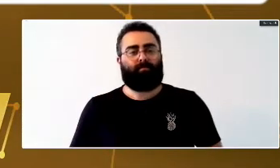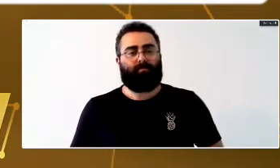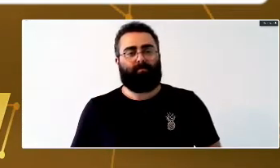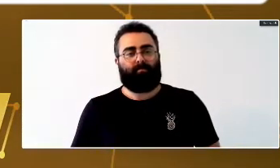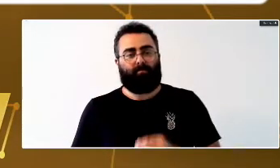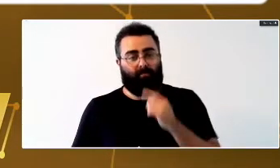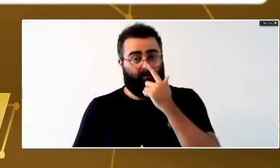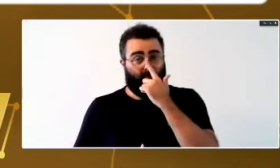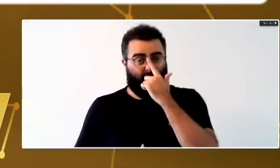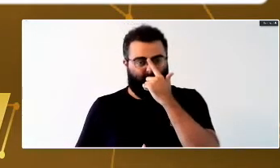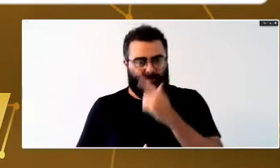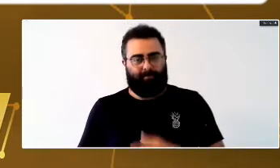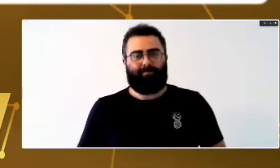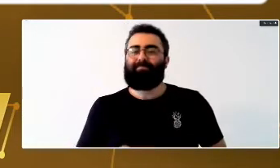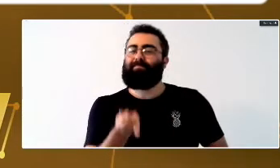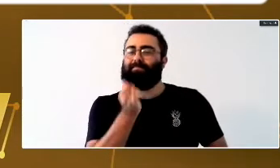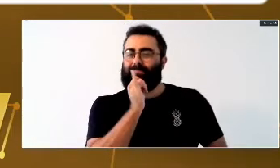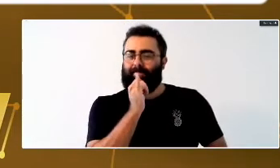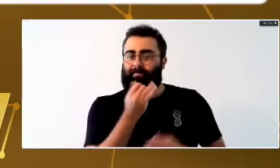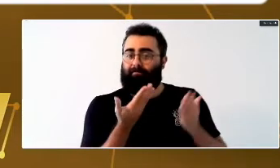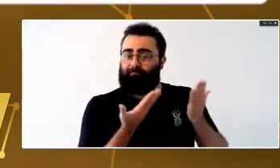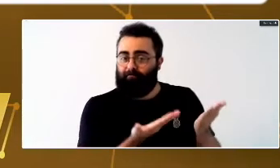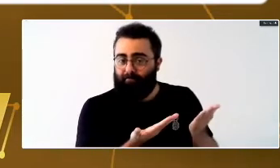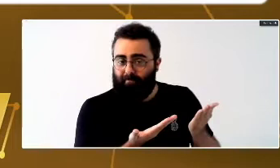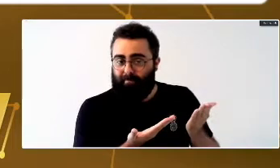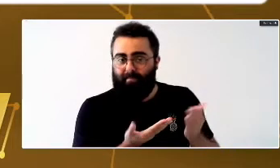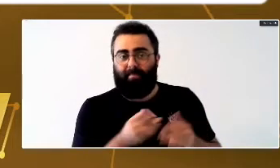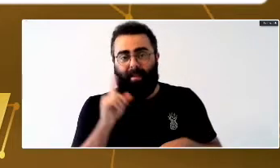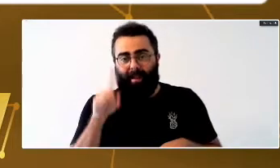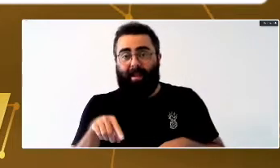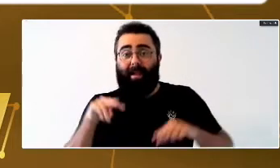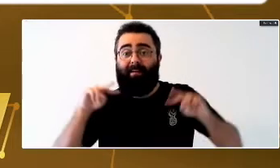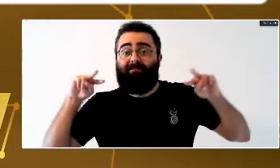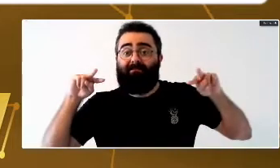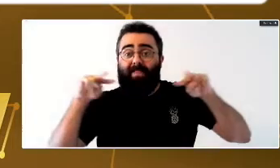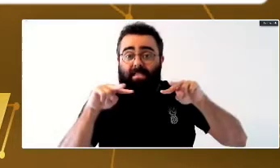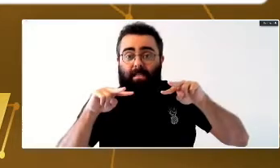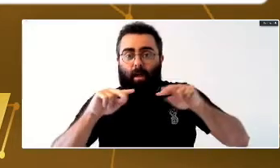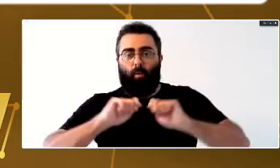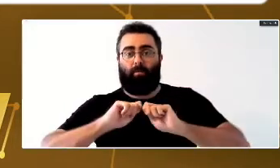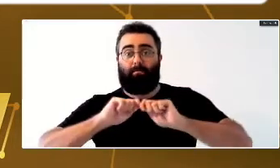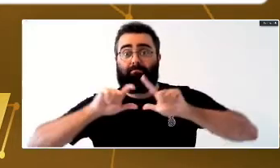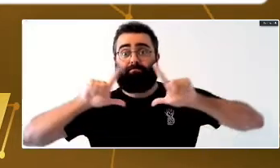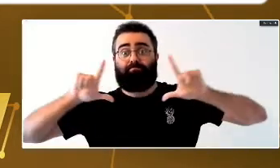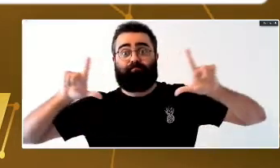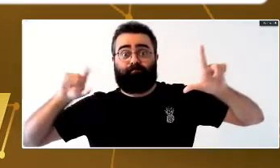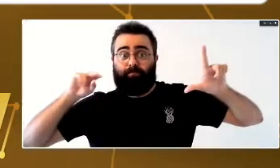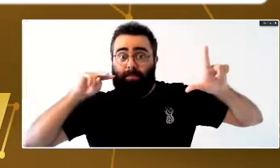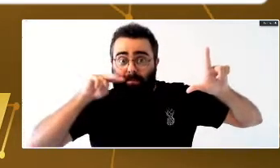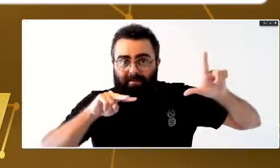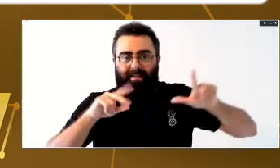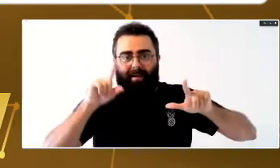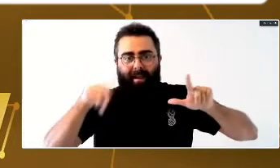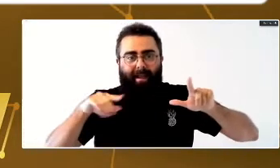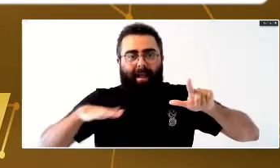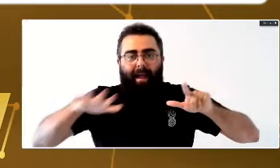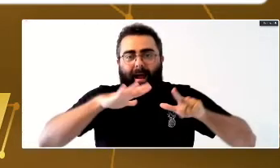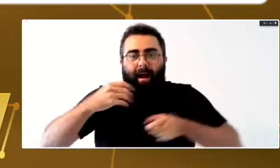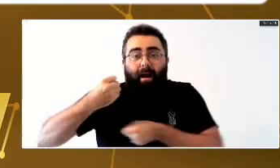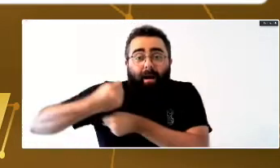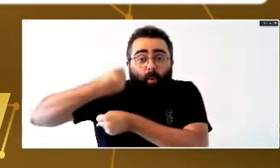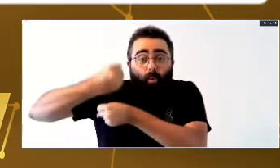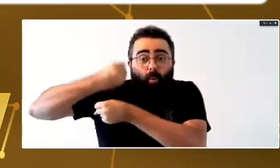Aqui é um pouco do que seria uma visão com uma escala maior dos nossos empreendimentos, mas eu prefiro mostrar isso para